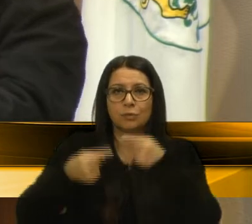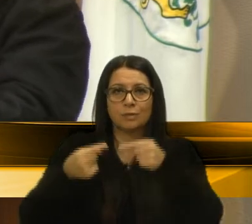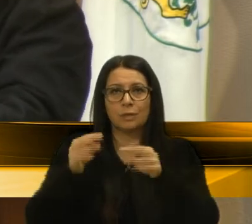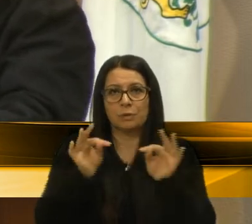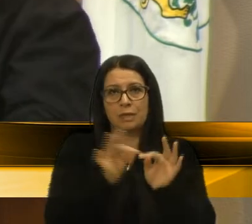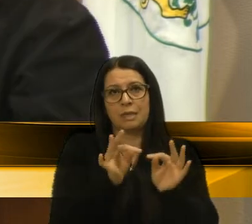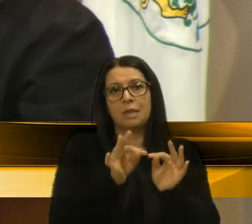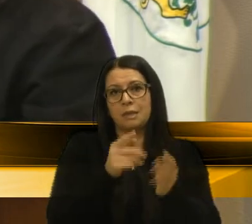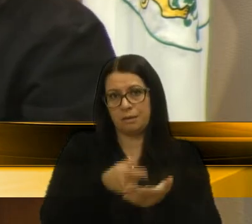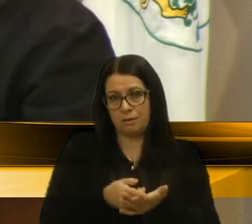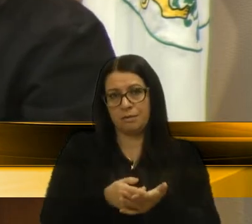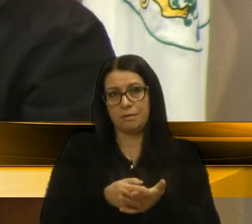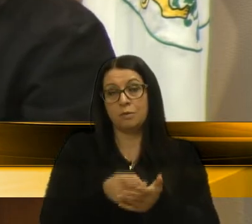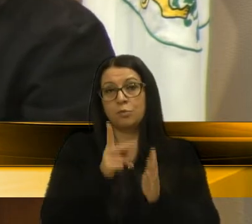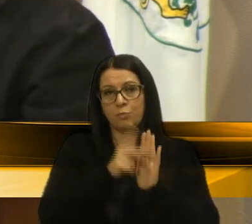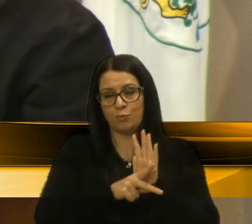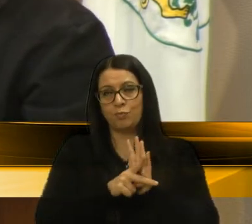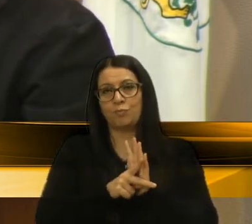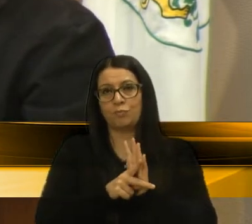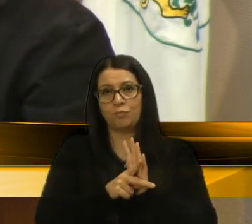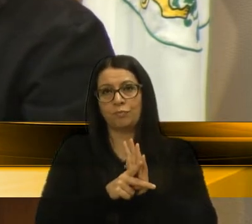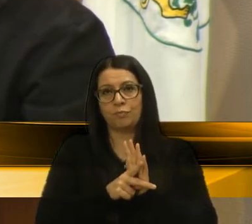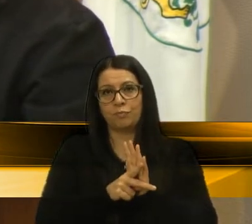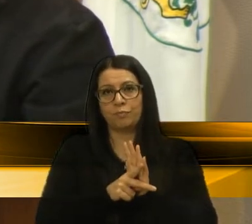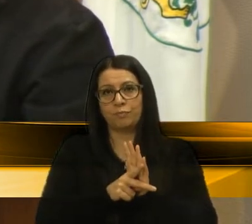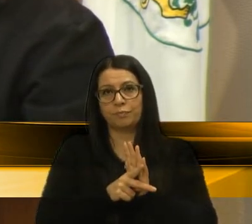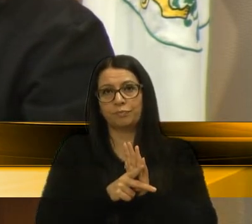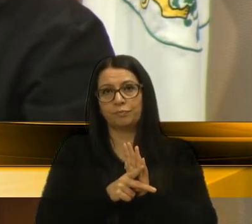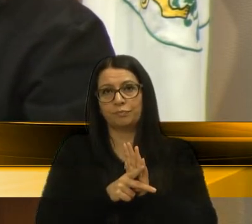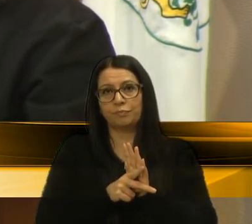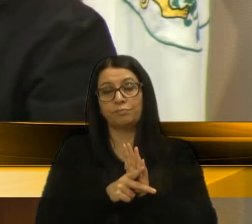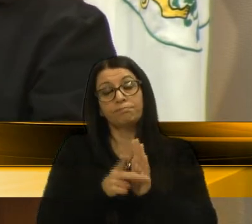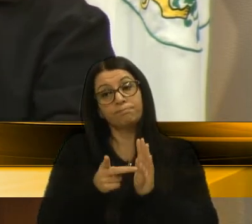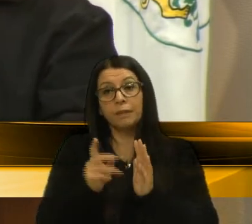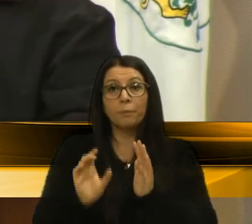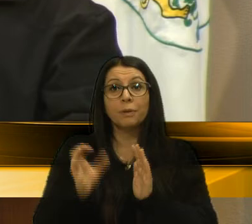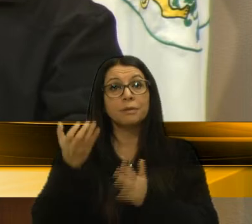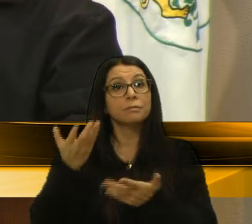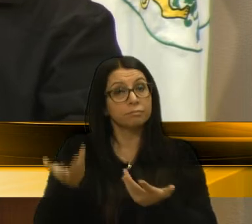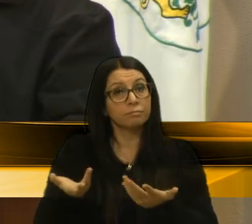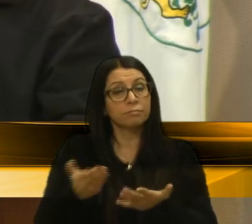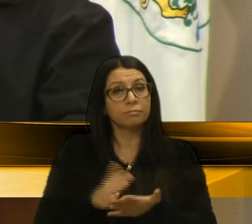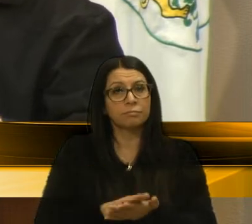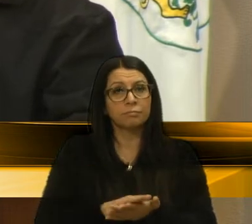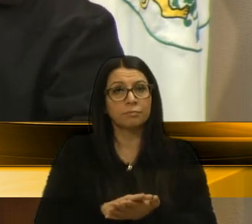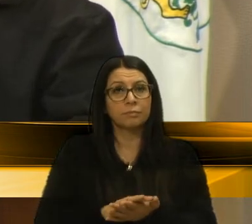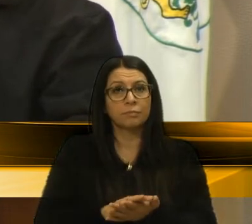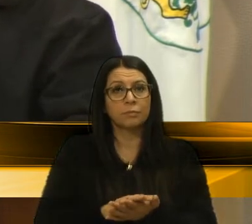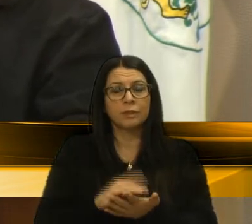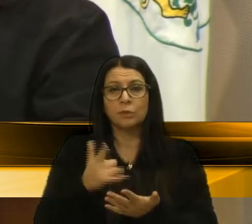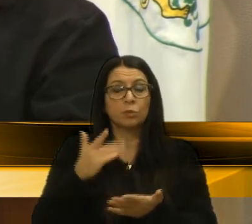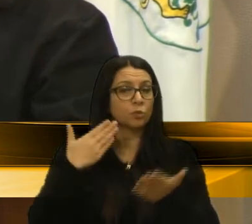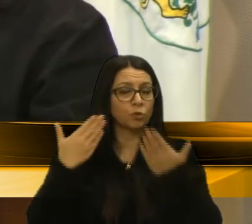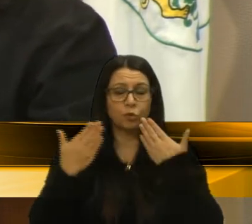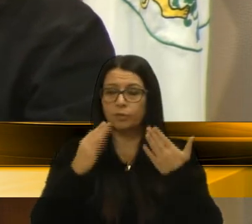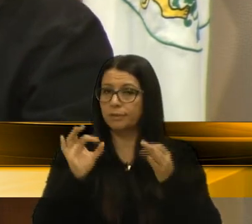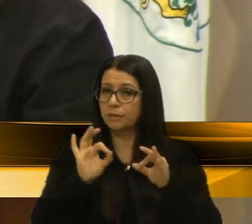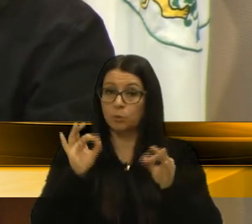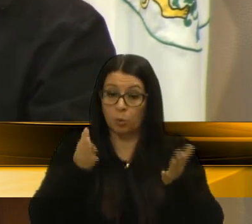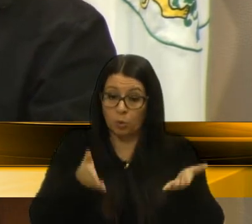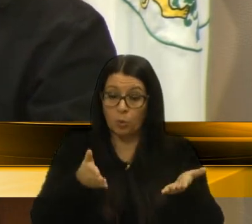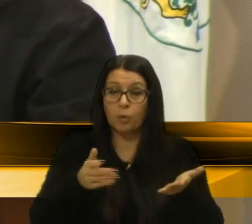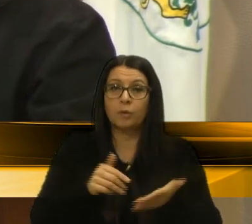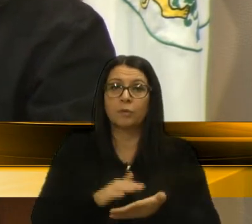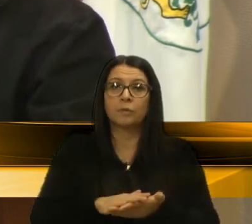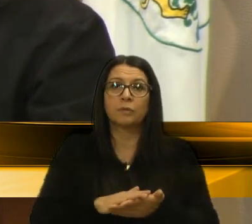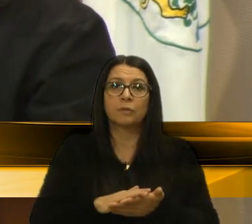técnica, né, do projeto. É uma decisão que a gente não tem dúvida nenhuma agora,